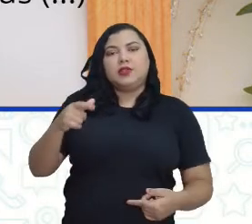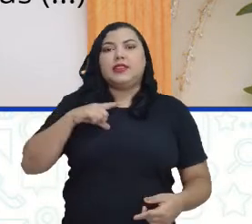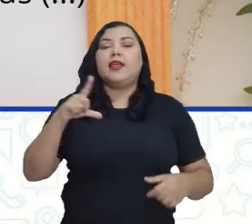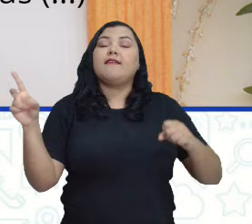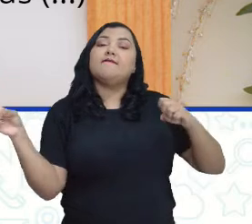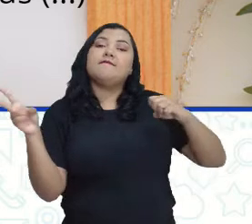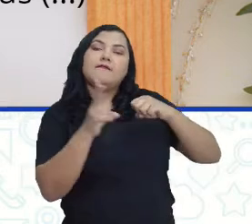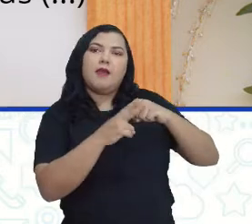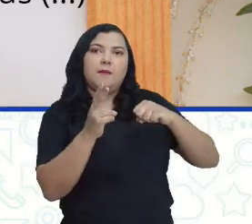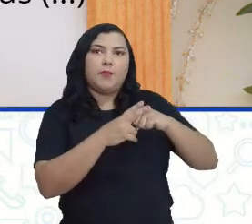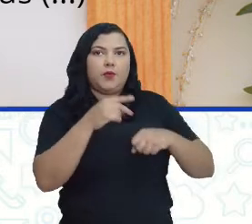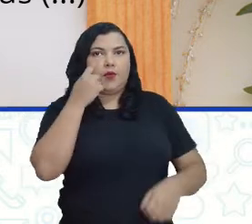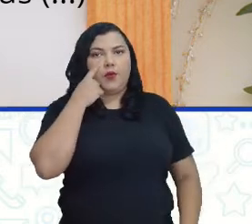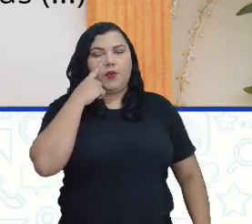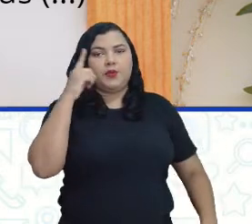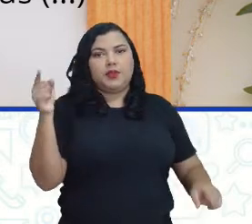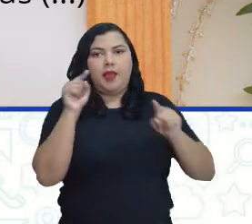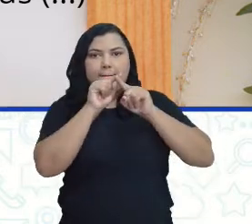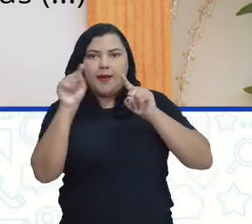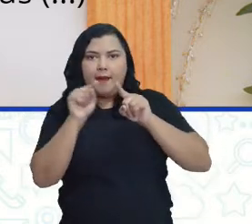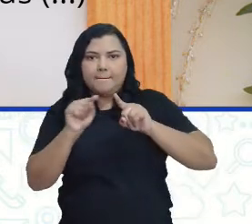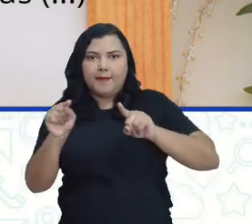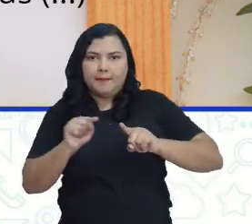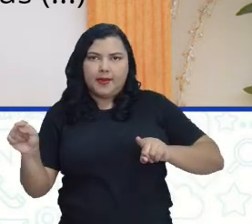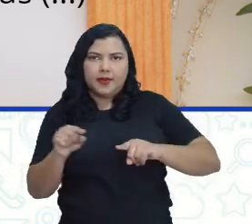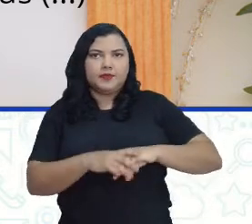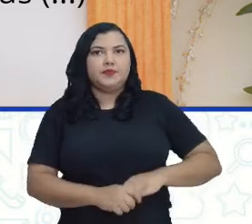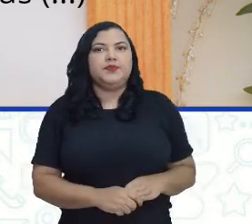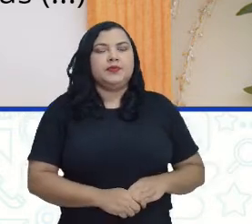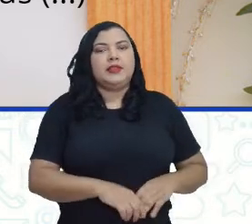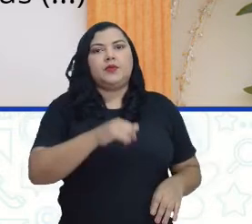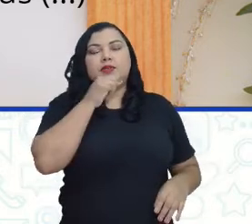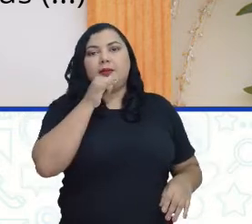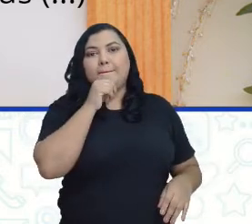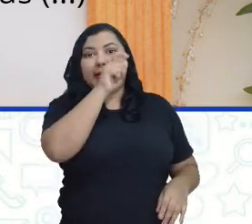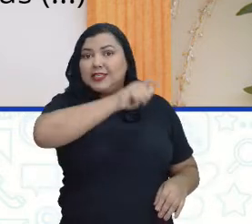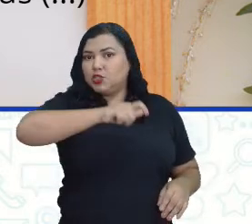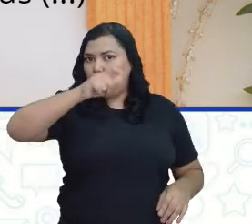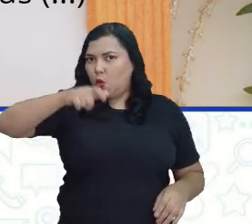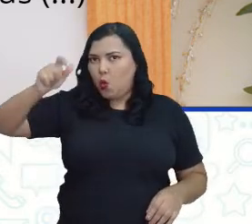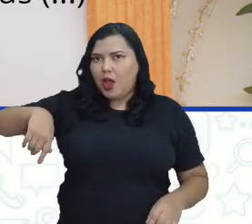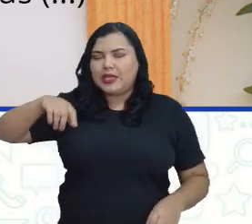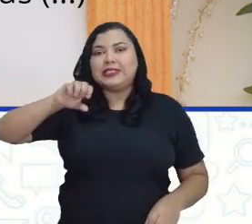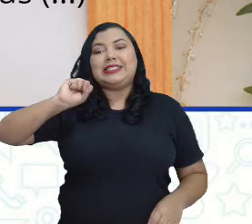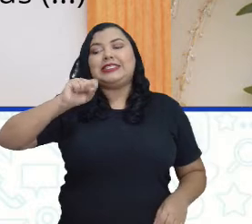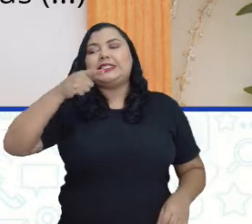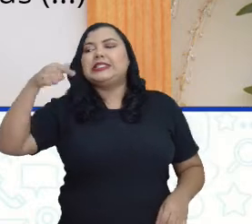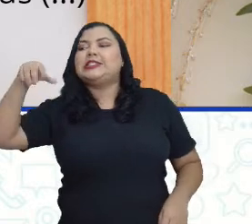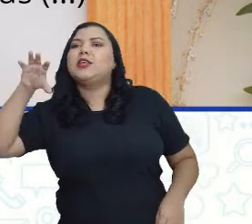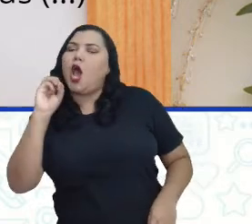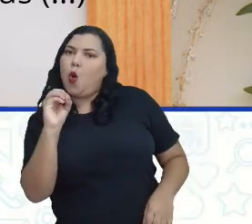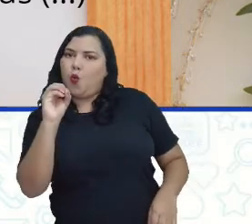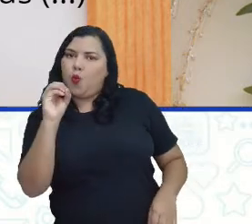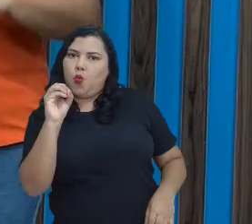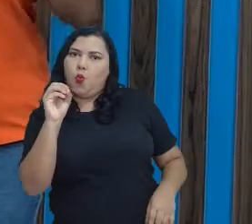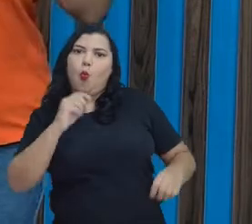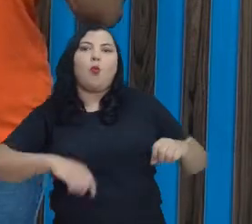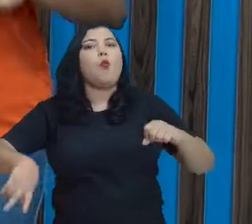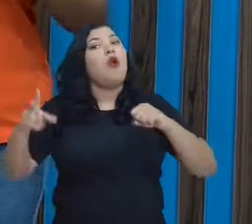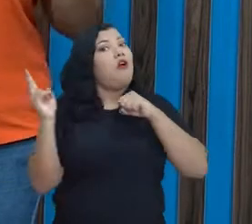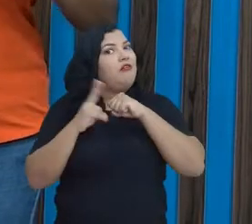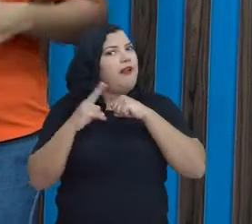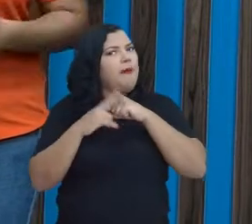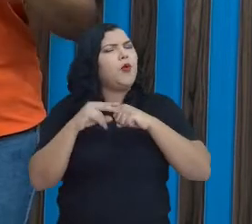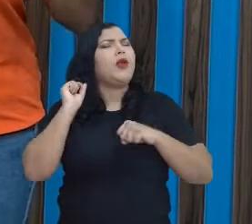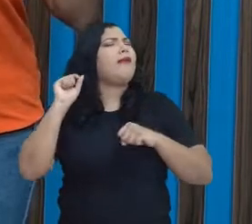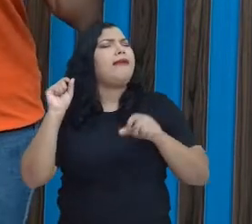verbo. E o verbo está sublinhado. Então, quando eu tenho, por exemplo, as pessoas são obrigadas, quem é obrigada? Quem